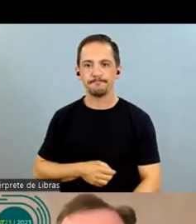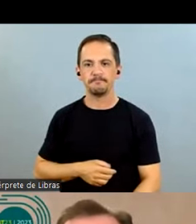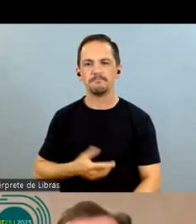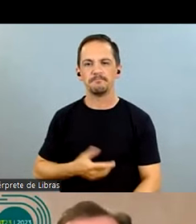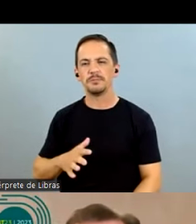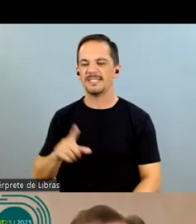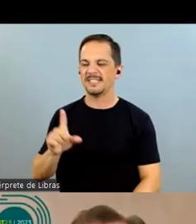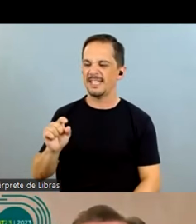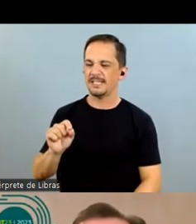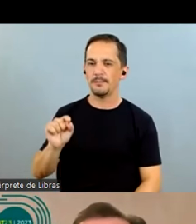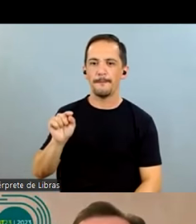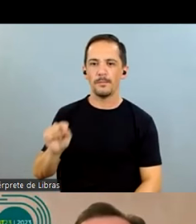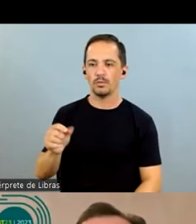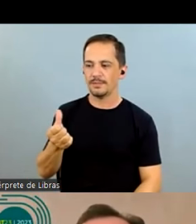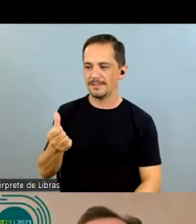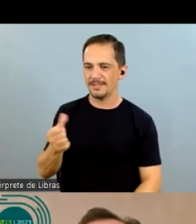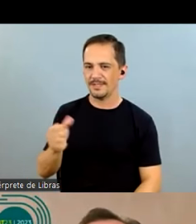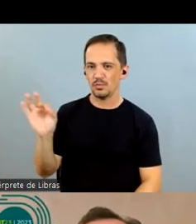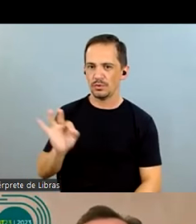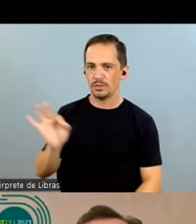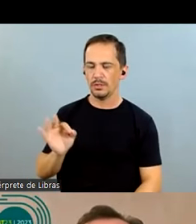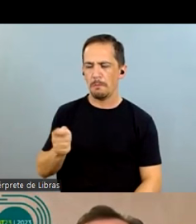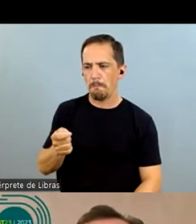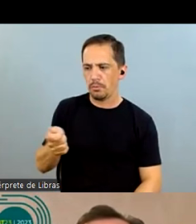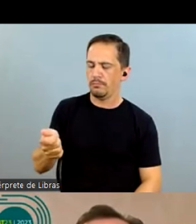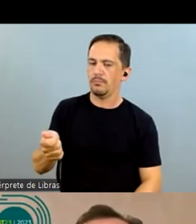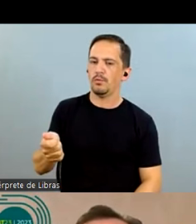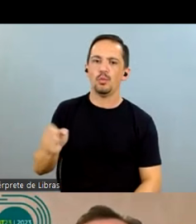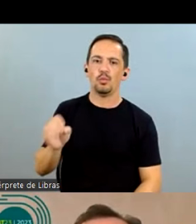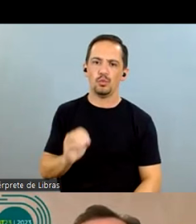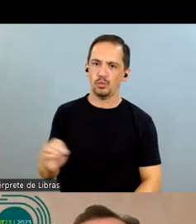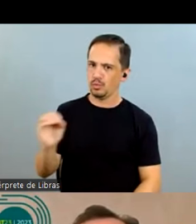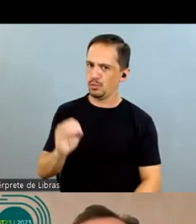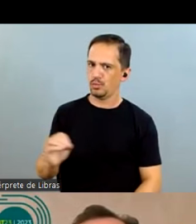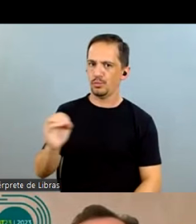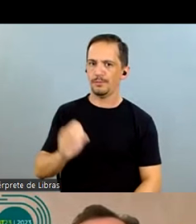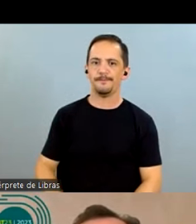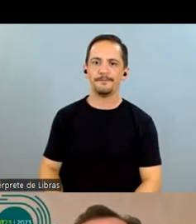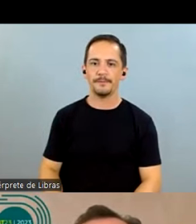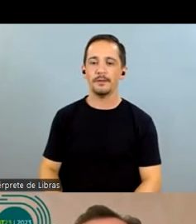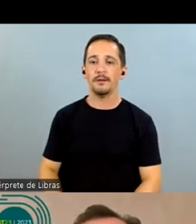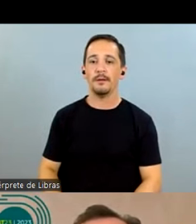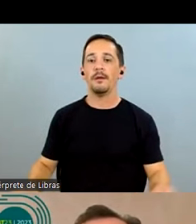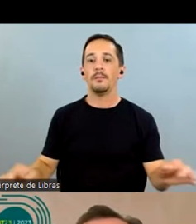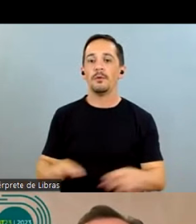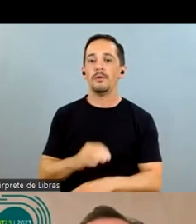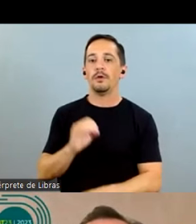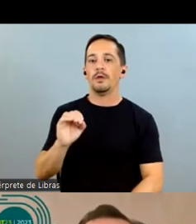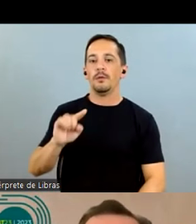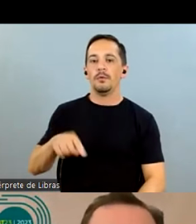então foi foi muito bom o dividend desse desse ano passado e fechamos em 0.85